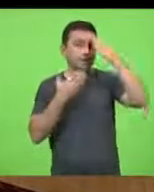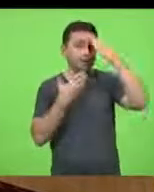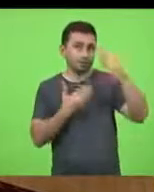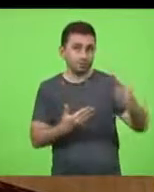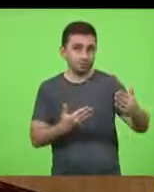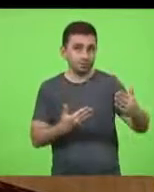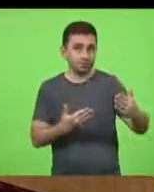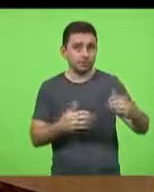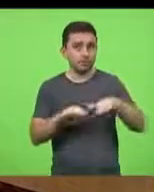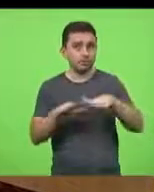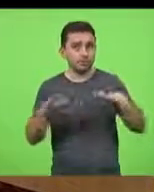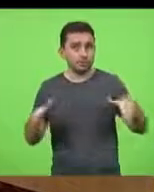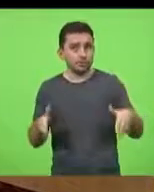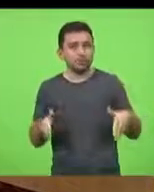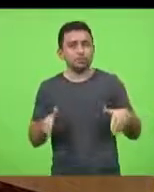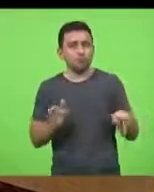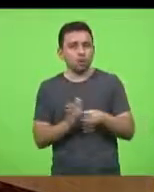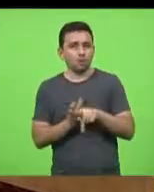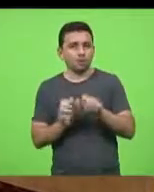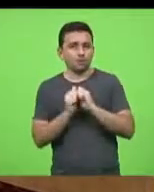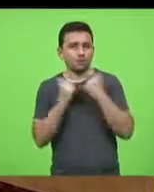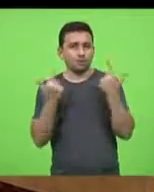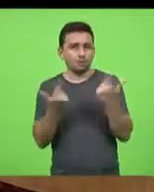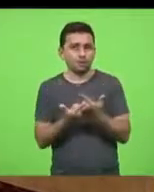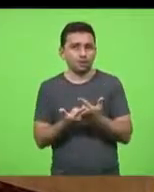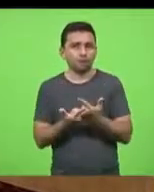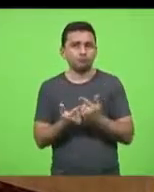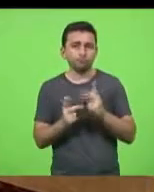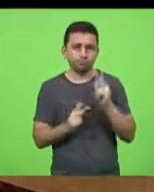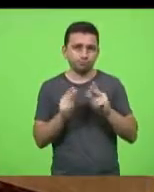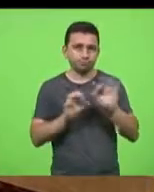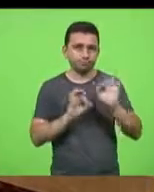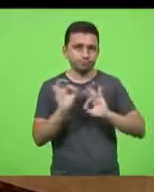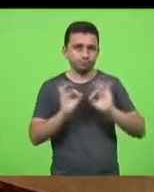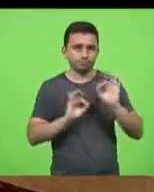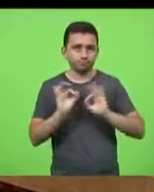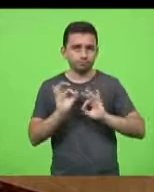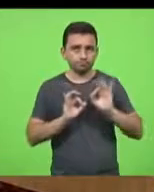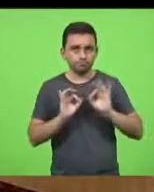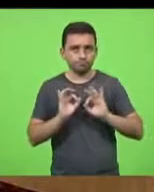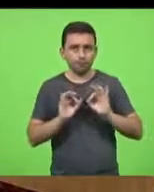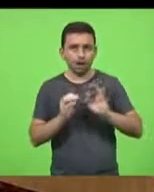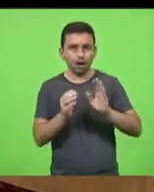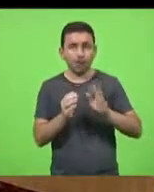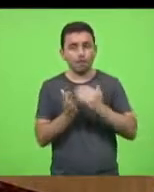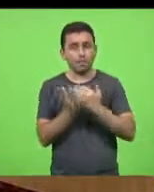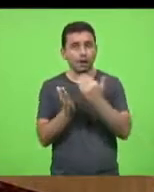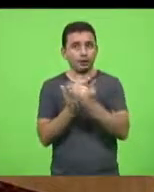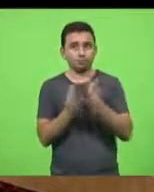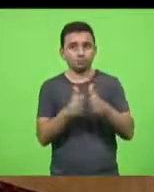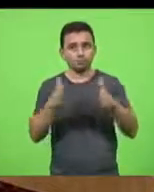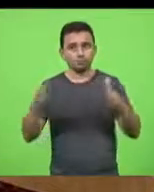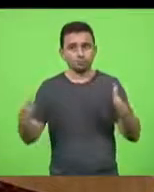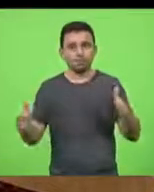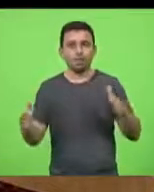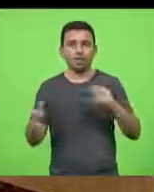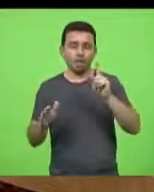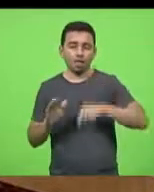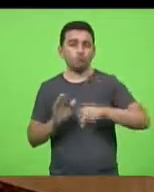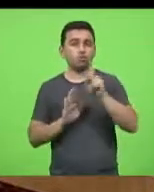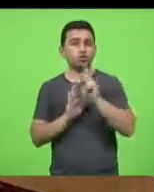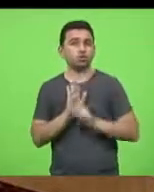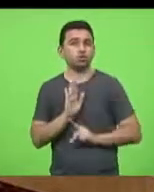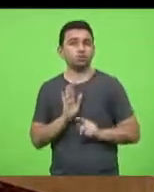Assembleia por pedir ter editado a prorrogação desse decreto, mas esse é um projeto